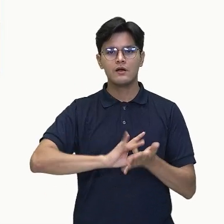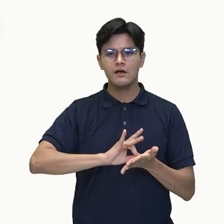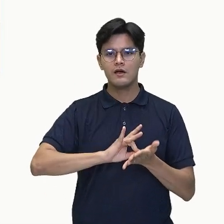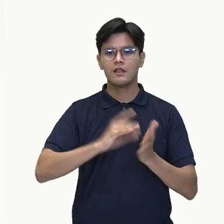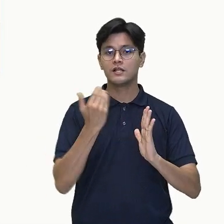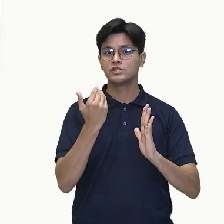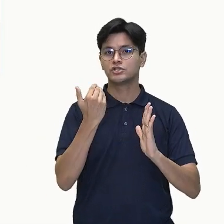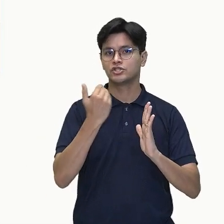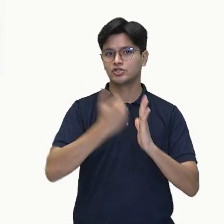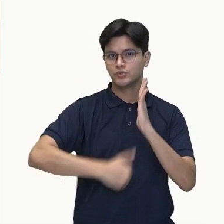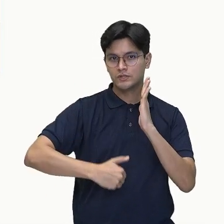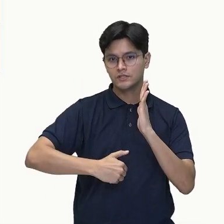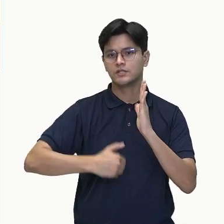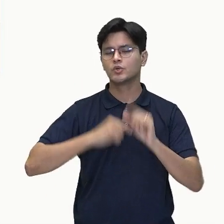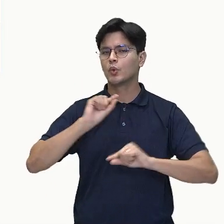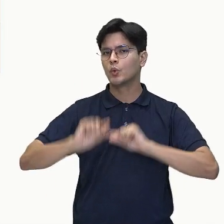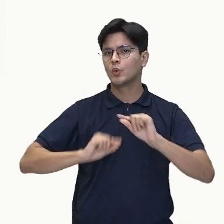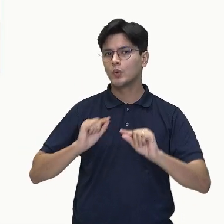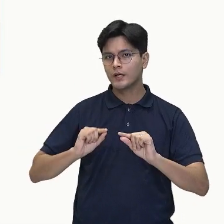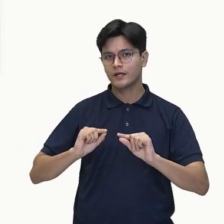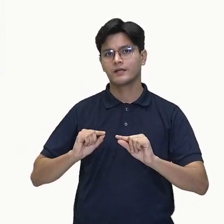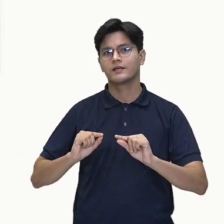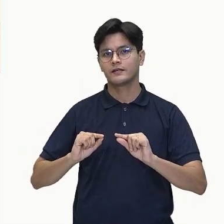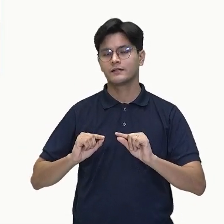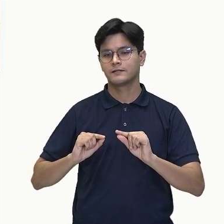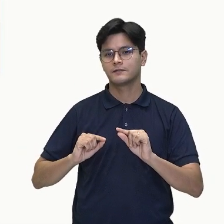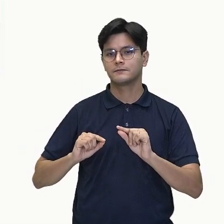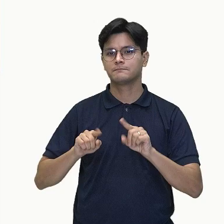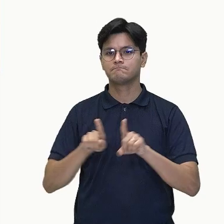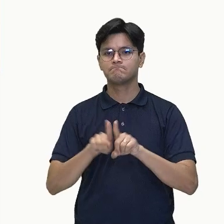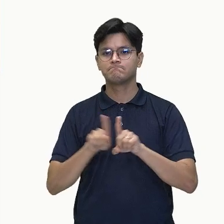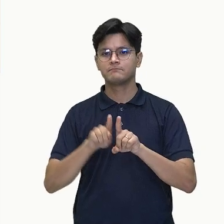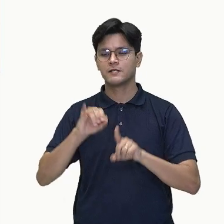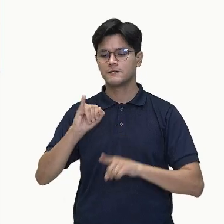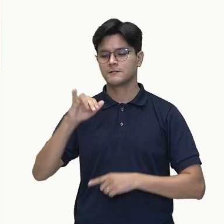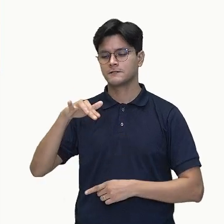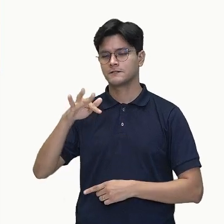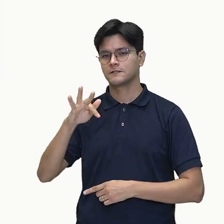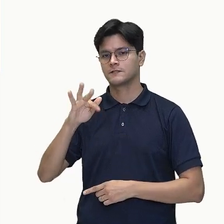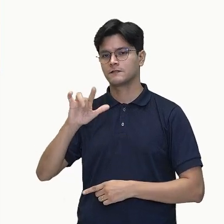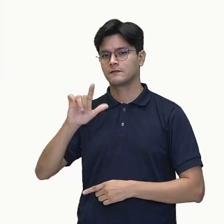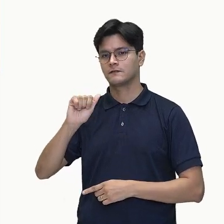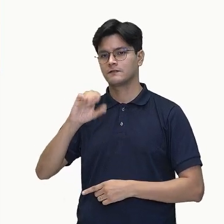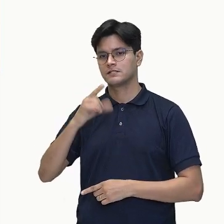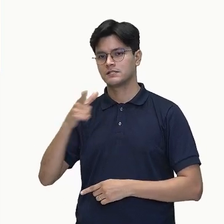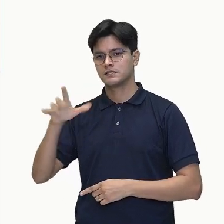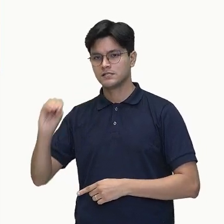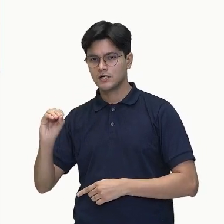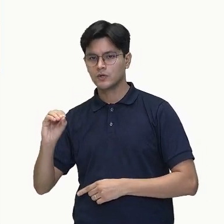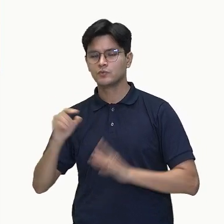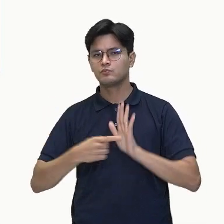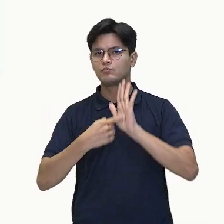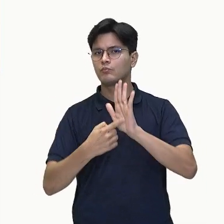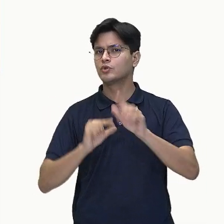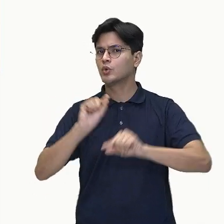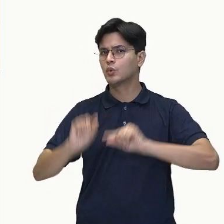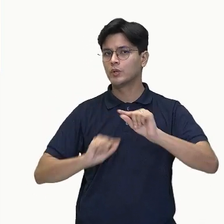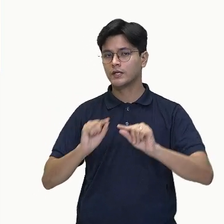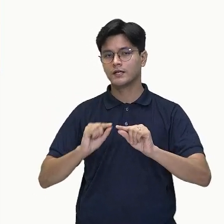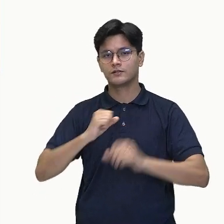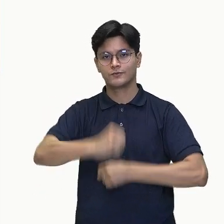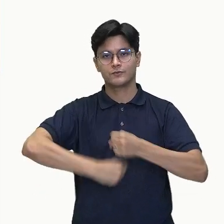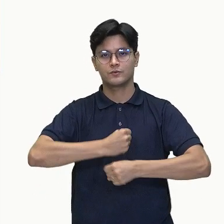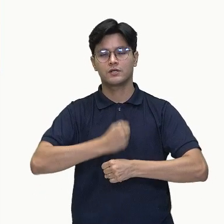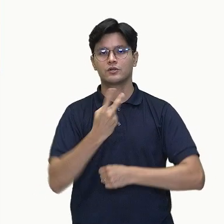no Caribe, mostraram uma leve recuperação no primeiro semestre de 2024, impulsionados pela redução